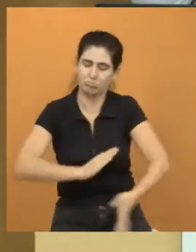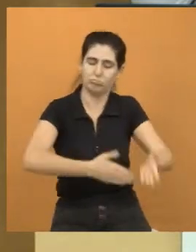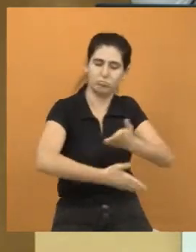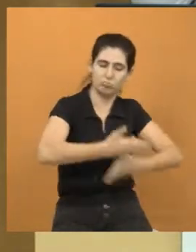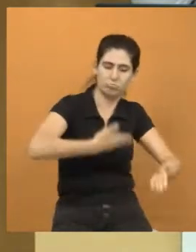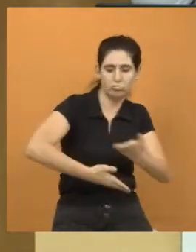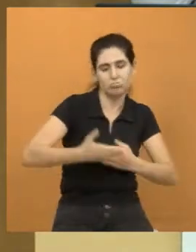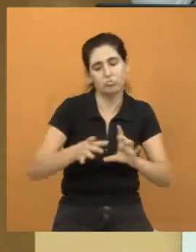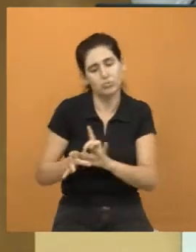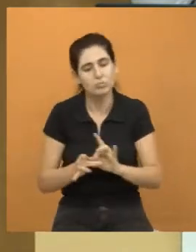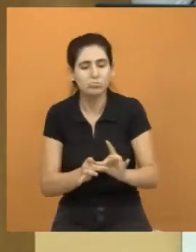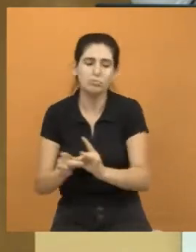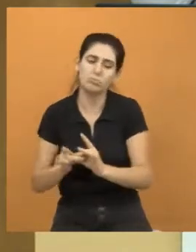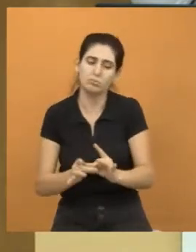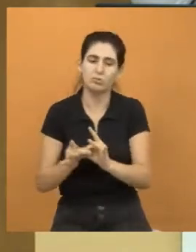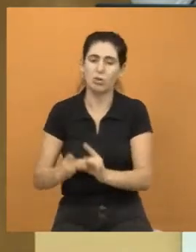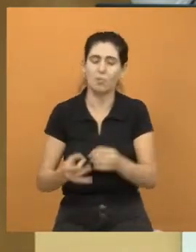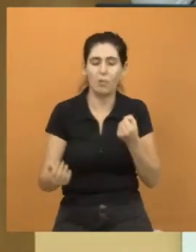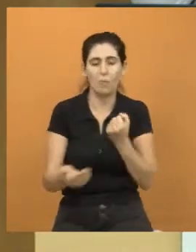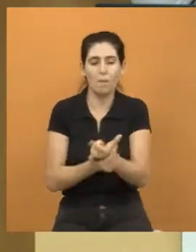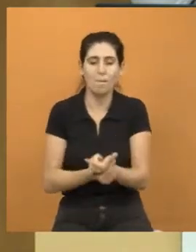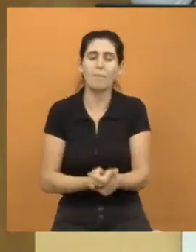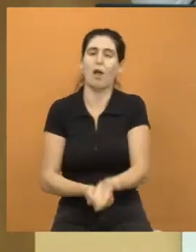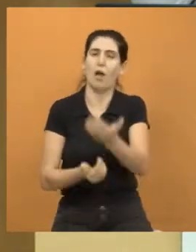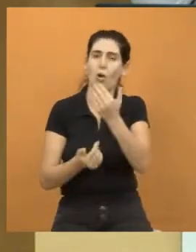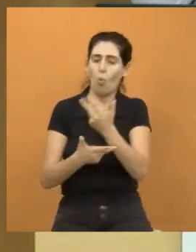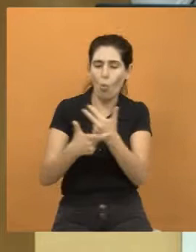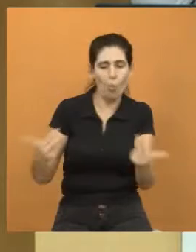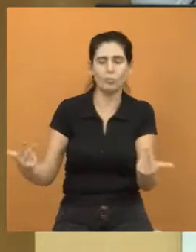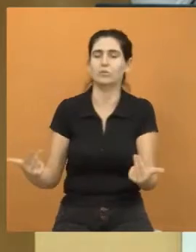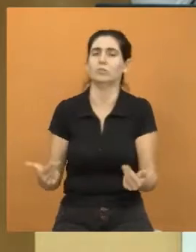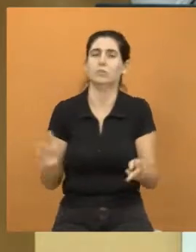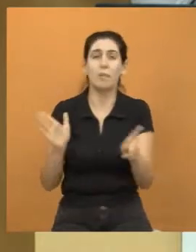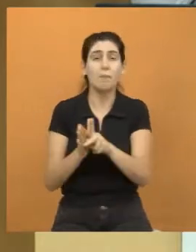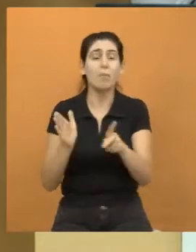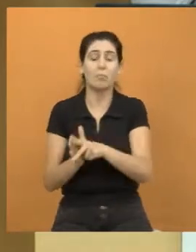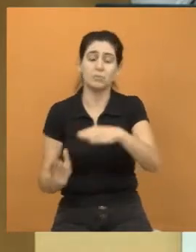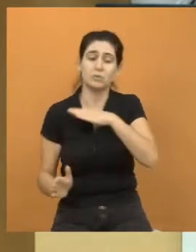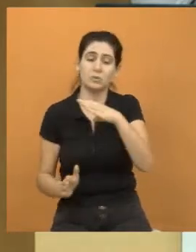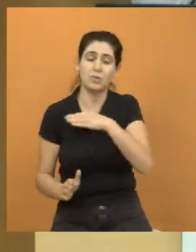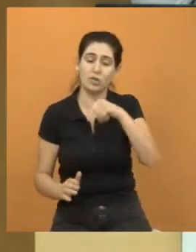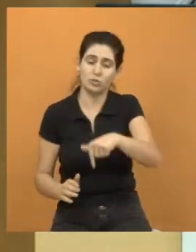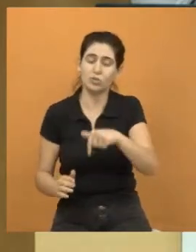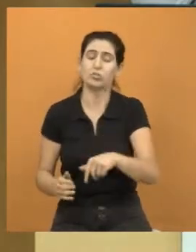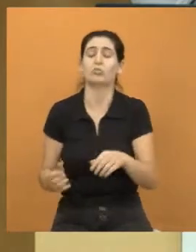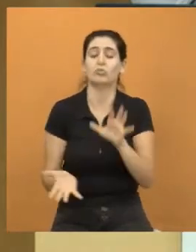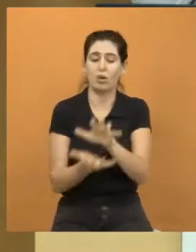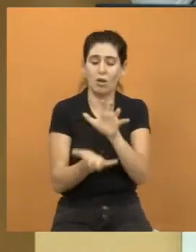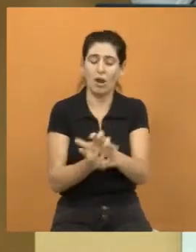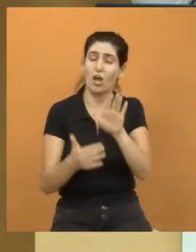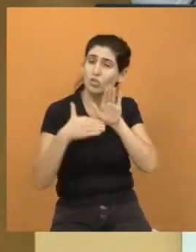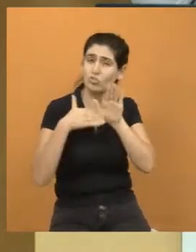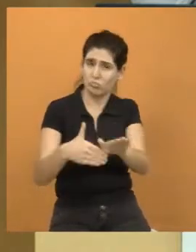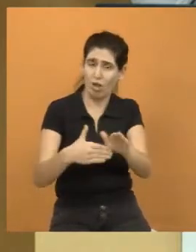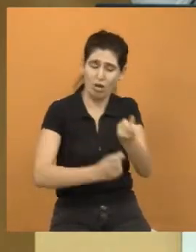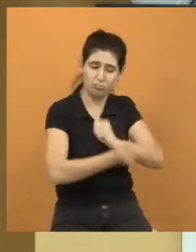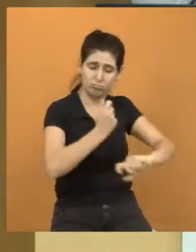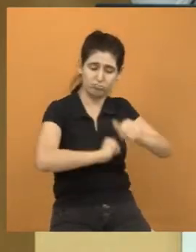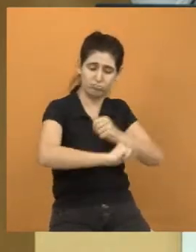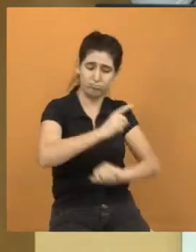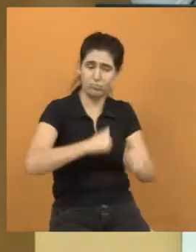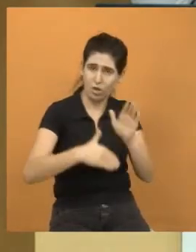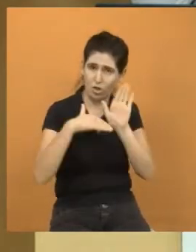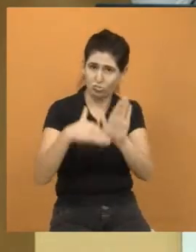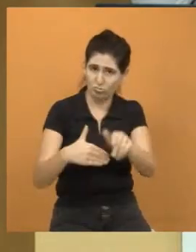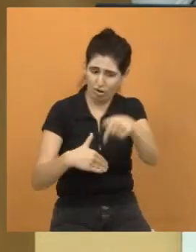Jacareí. É um projeto que eu vou fazer questão de acompanhar por conta de trabalhar as cooperativas, fazer com que os